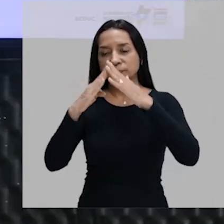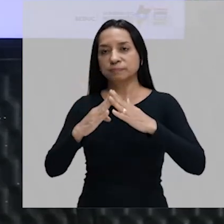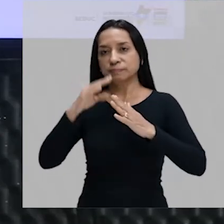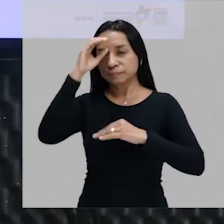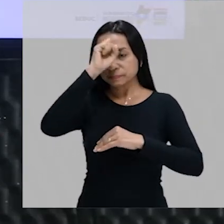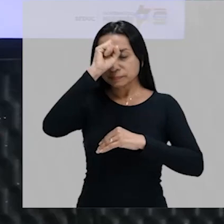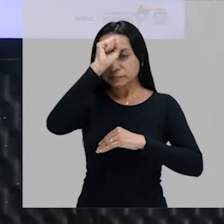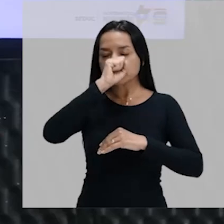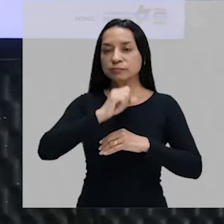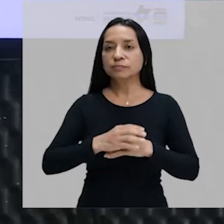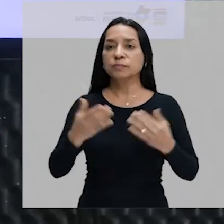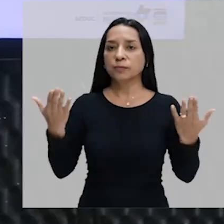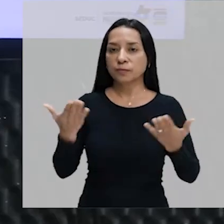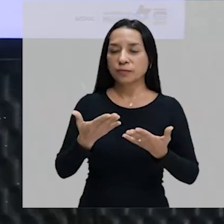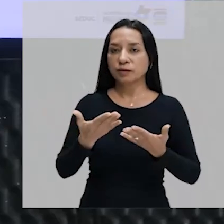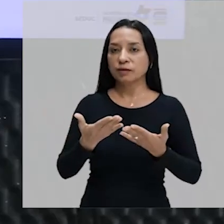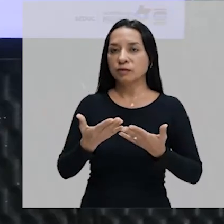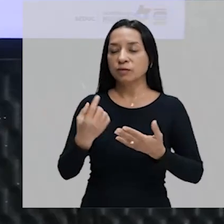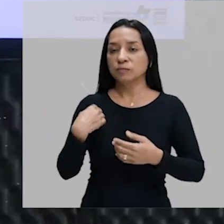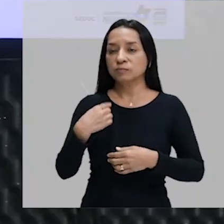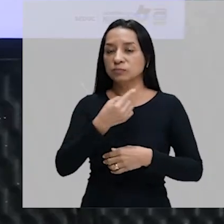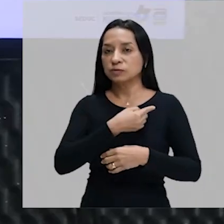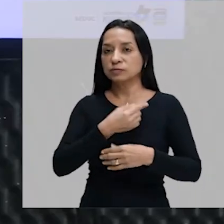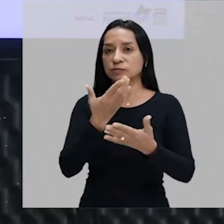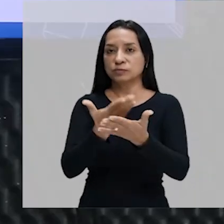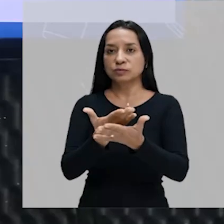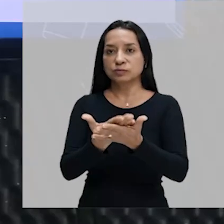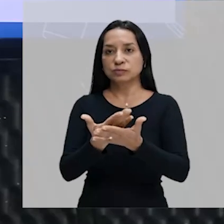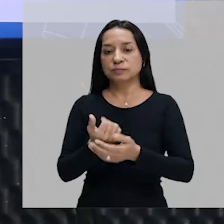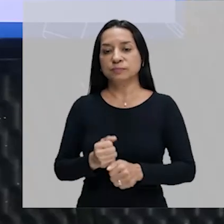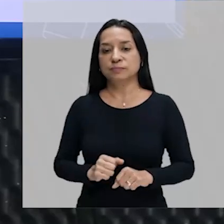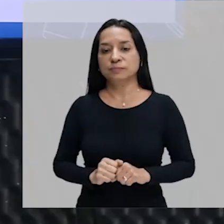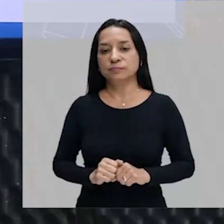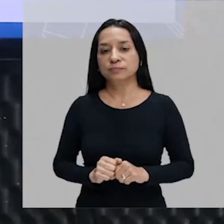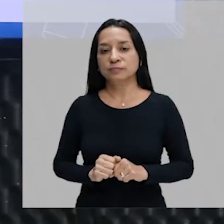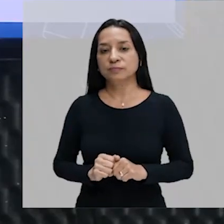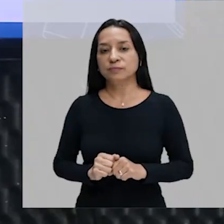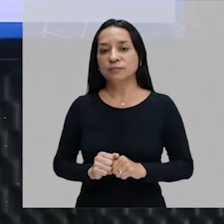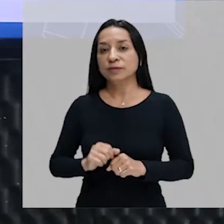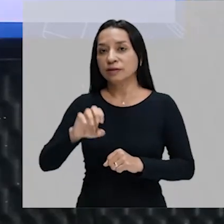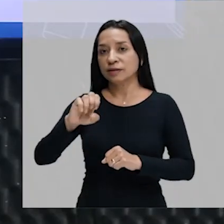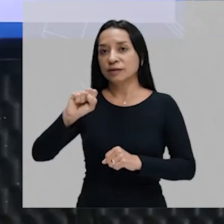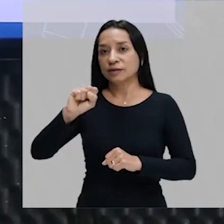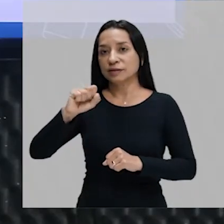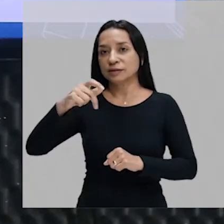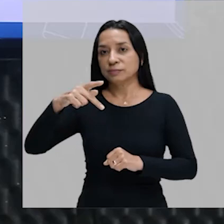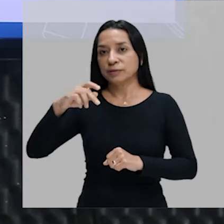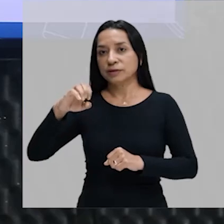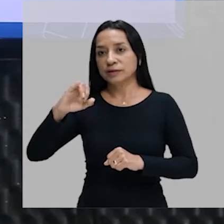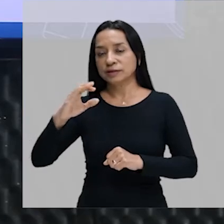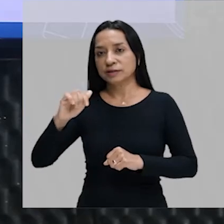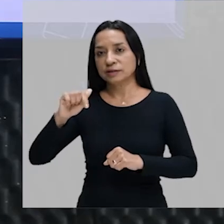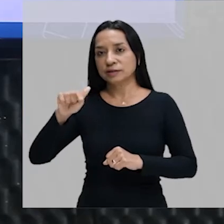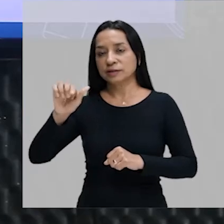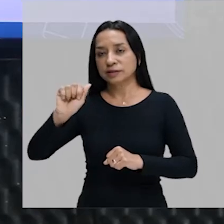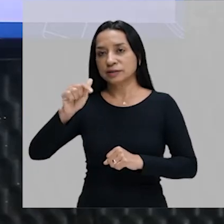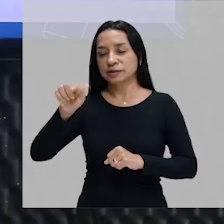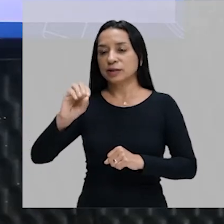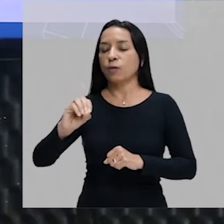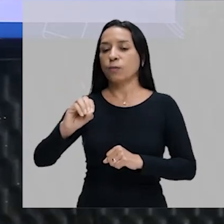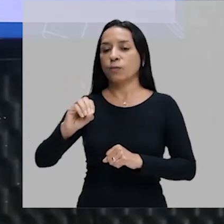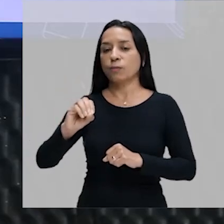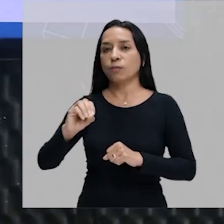Aprendendo. E agora, pessoal, nós vamos estudar especiação, um conteúdo muito importante da parte